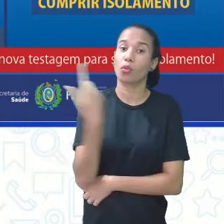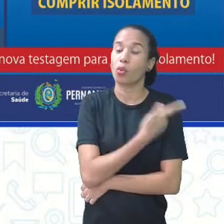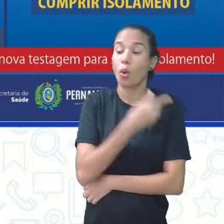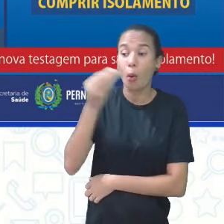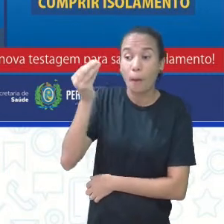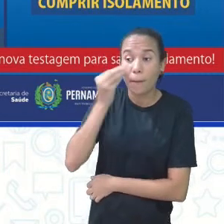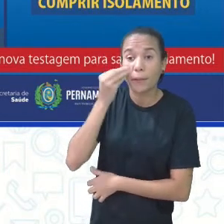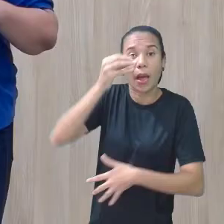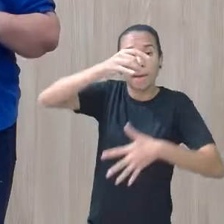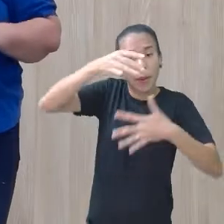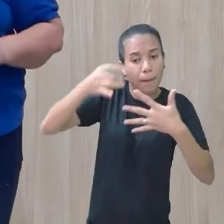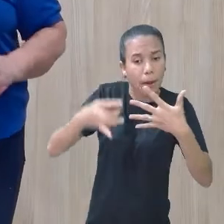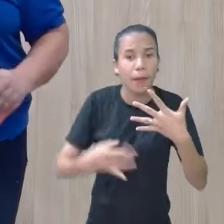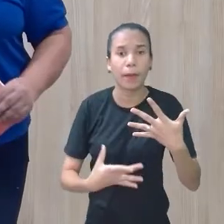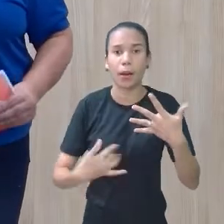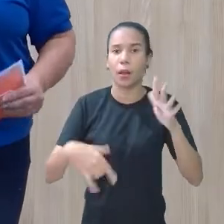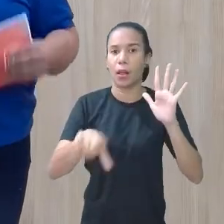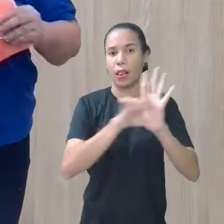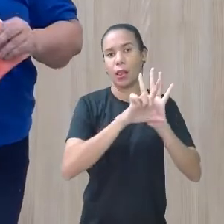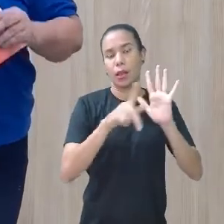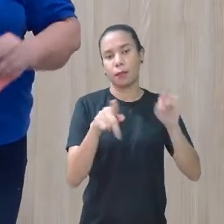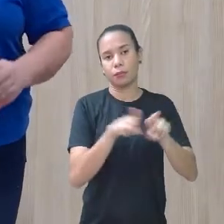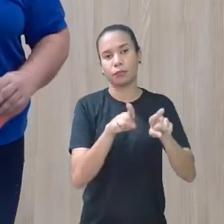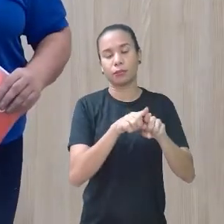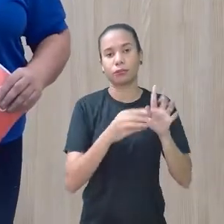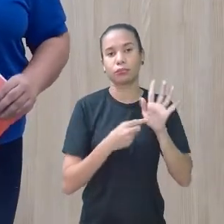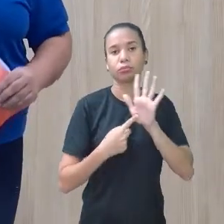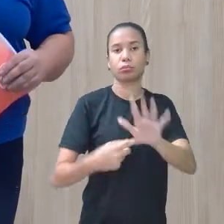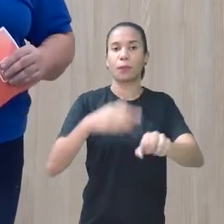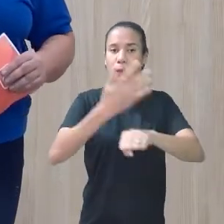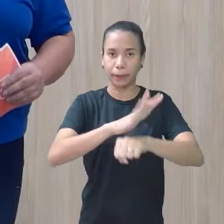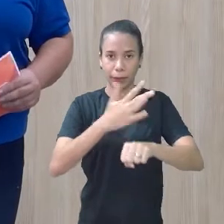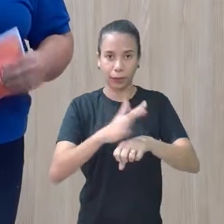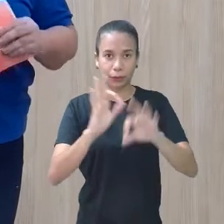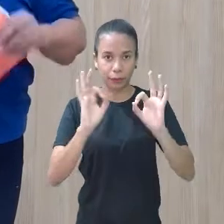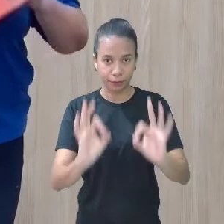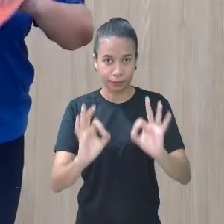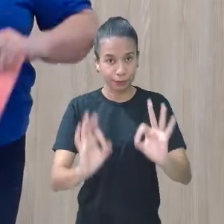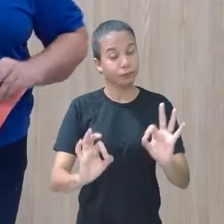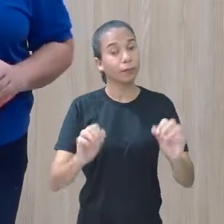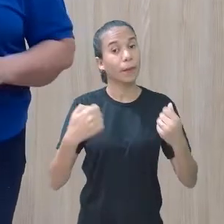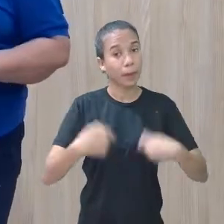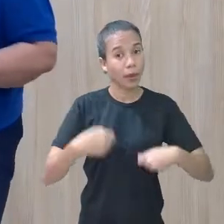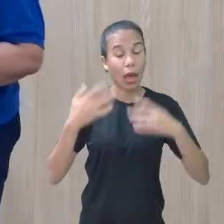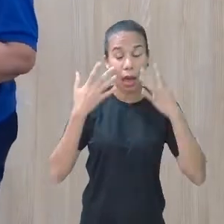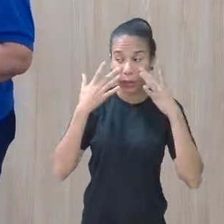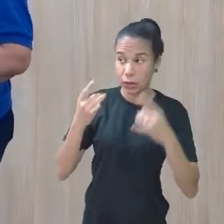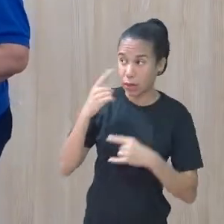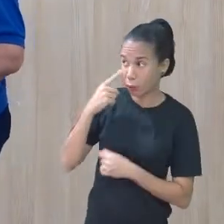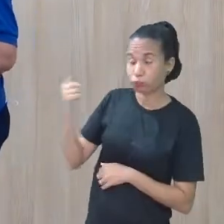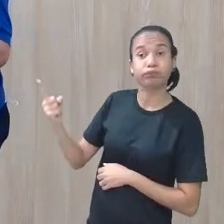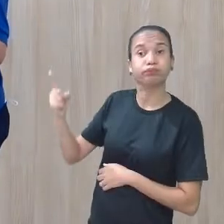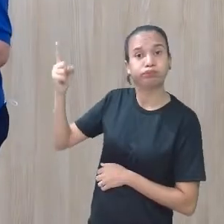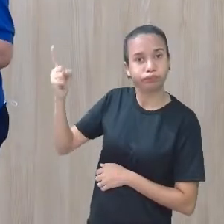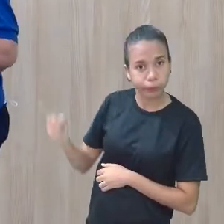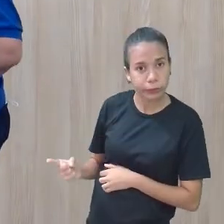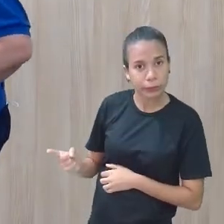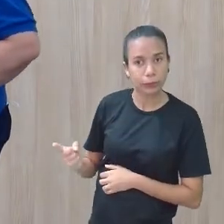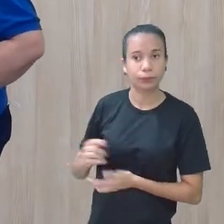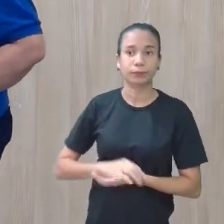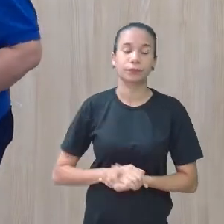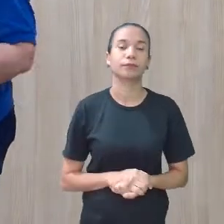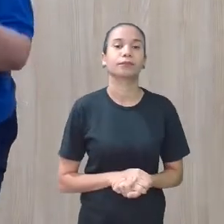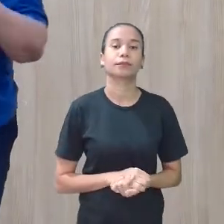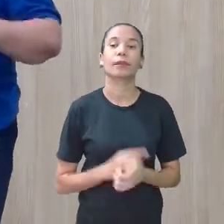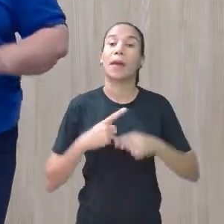observe essas normas, essas leis, e a gente coloque essas leis em prática, né? Então, estou chamando aqui a atenção em relação